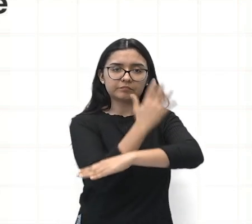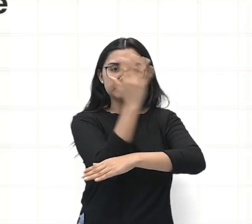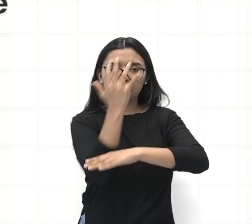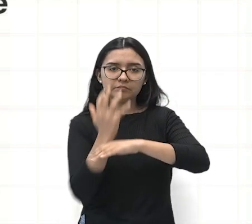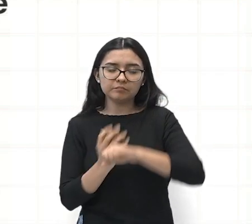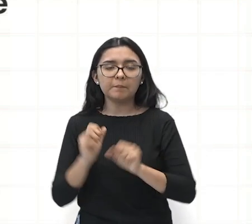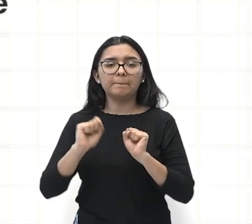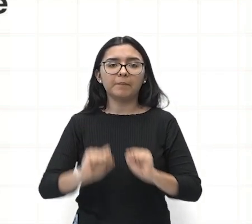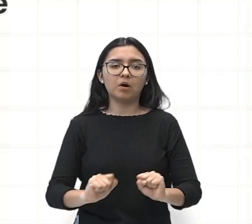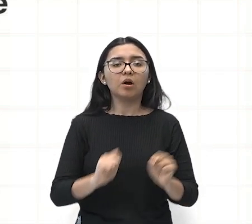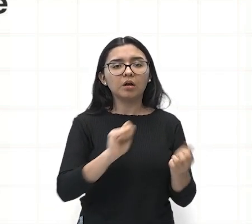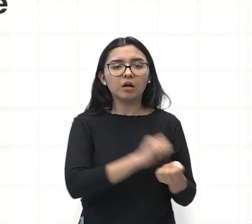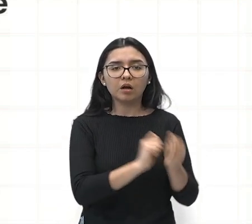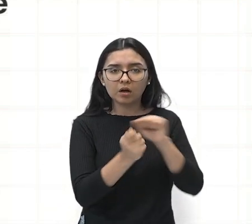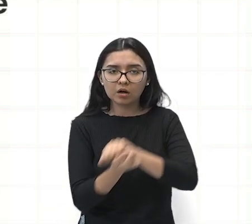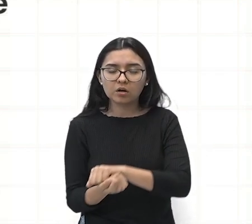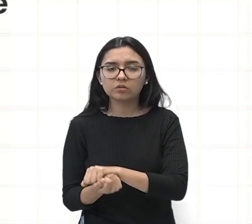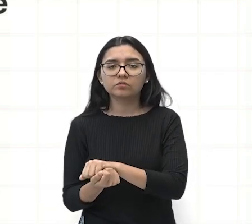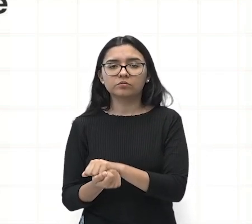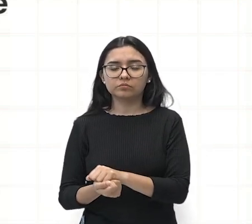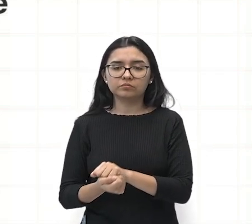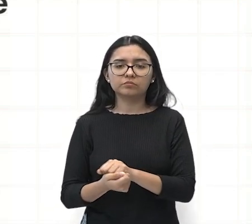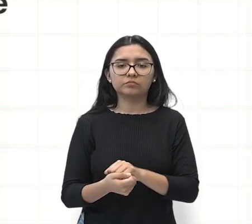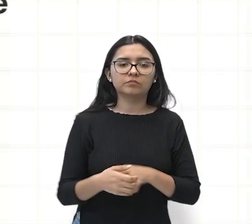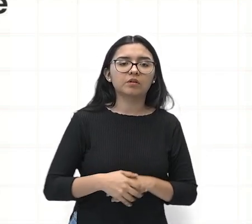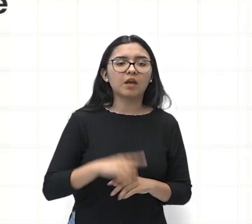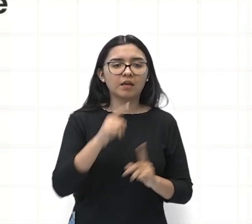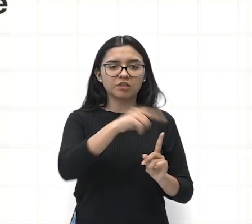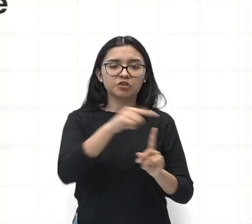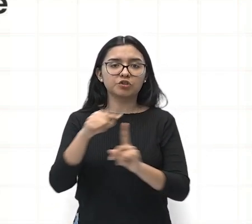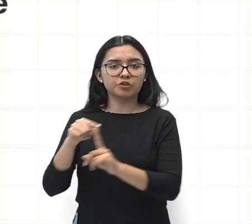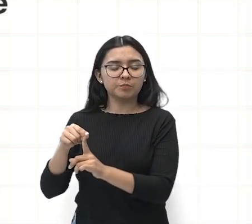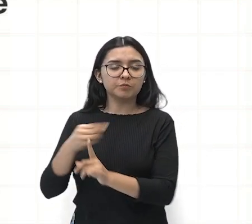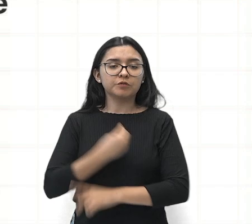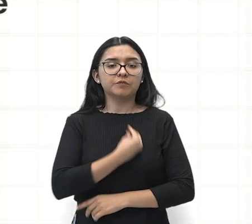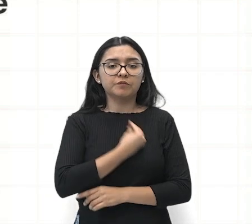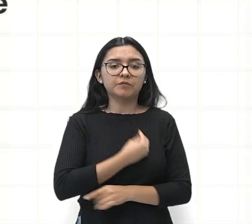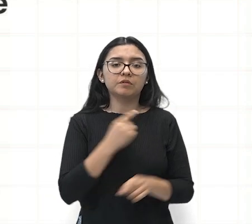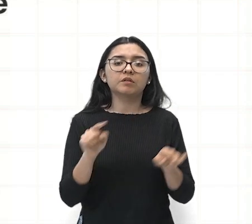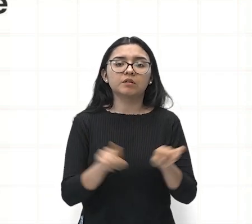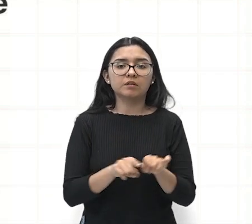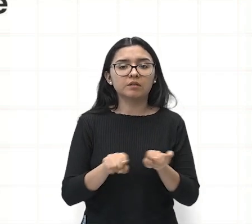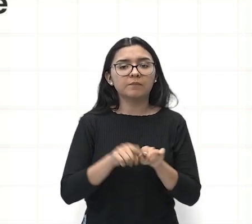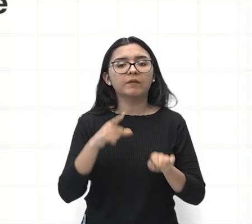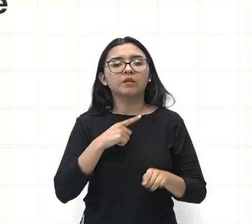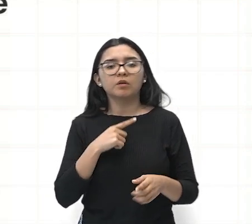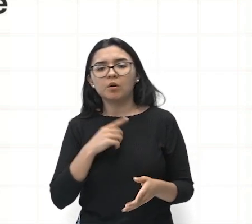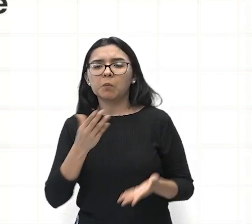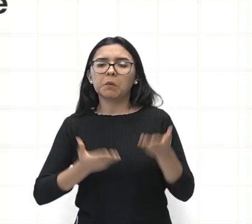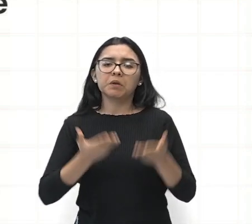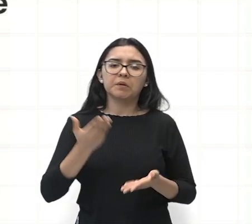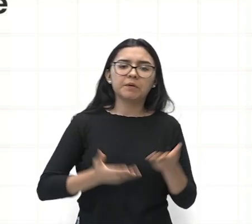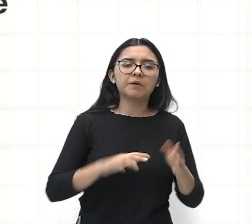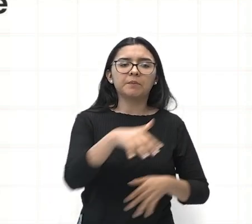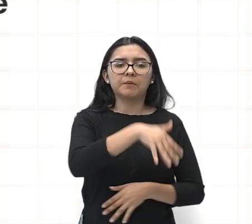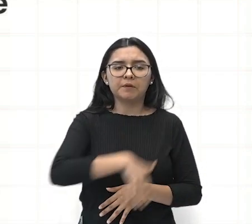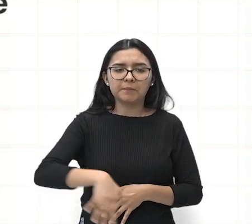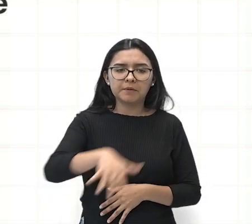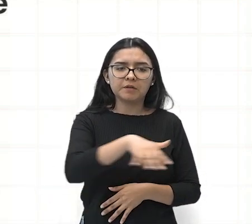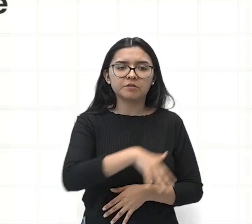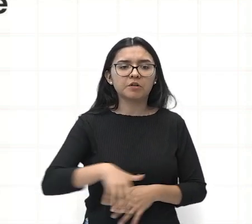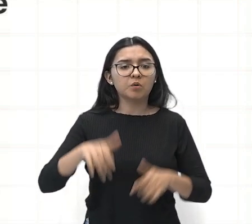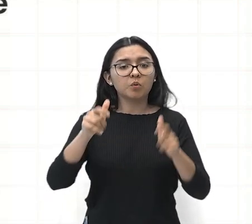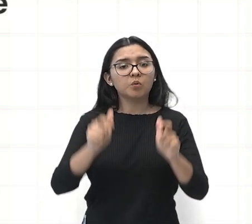ser adaptadas àquelas espécies. Ela vai garantir uma estabilidade ambiental, aquele